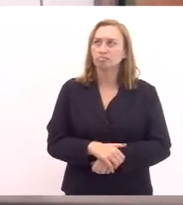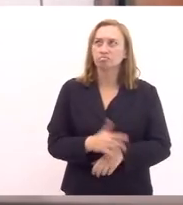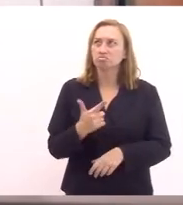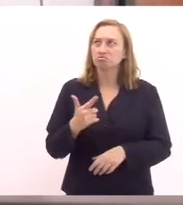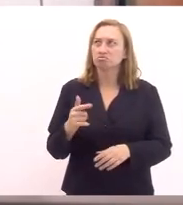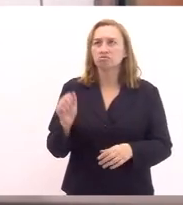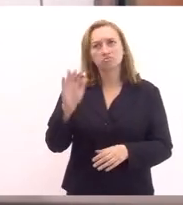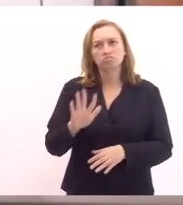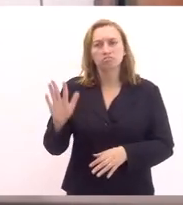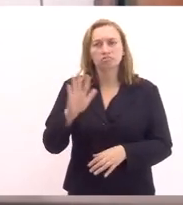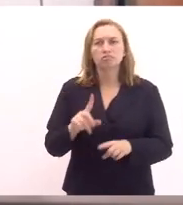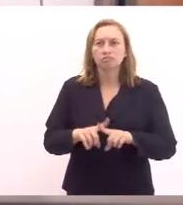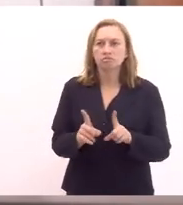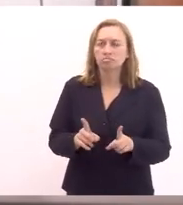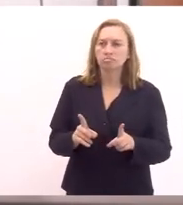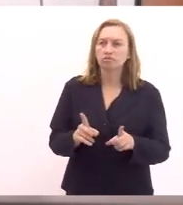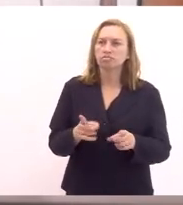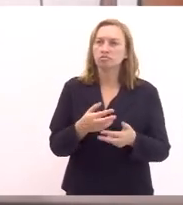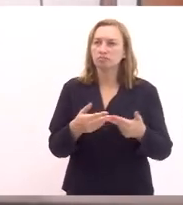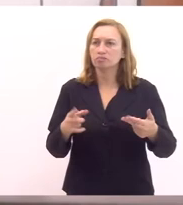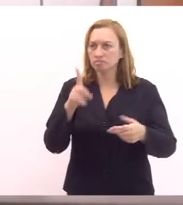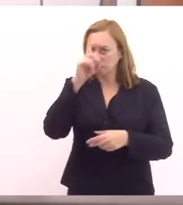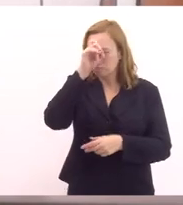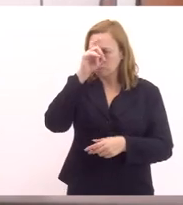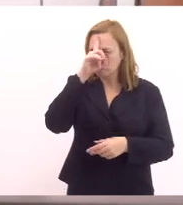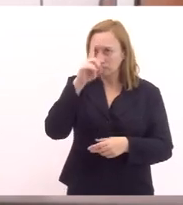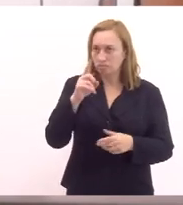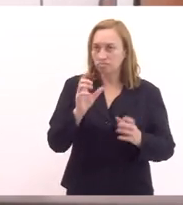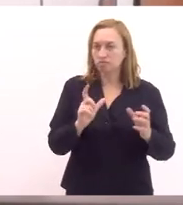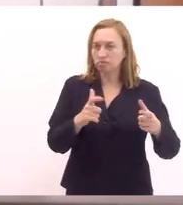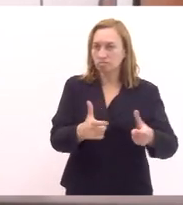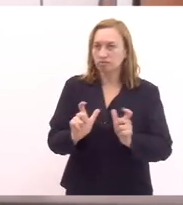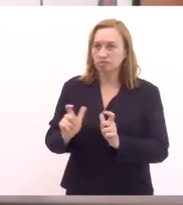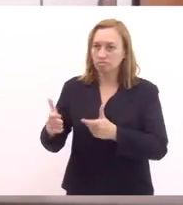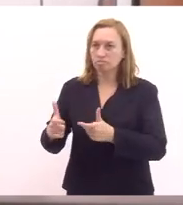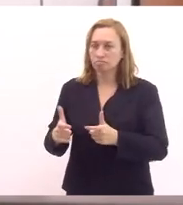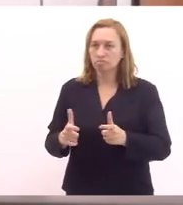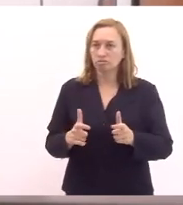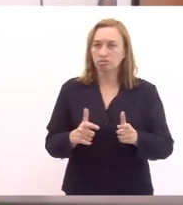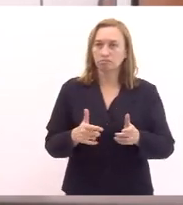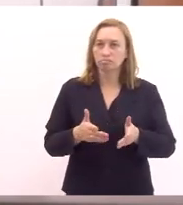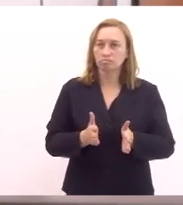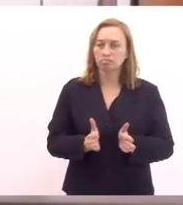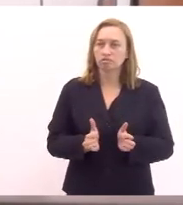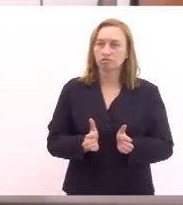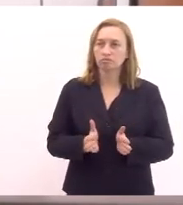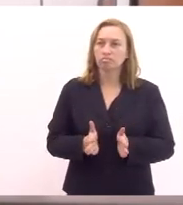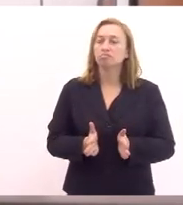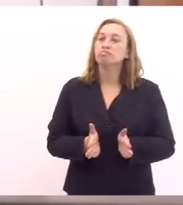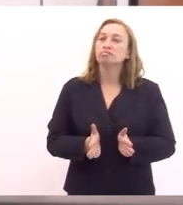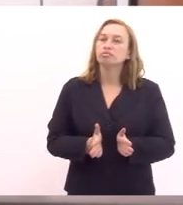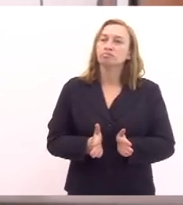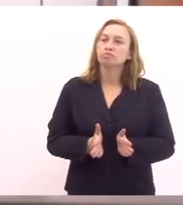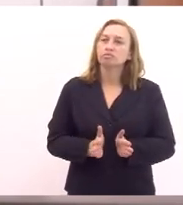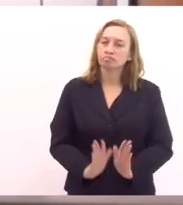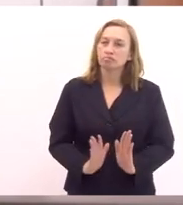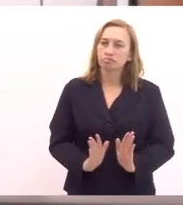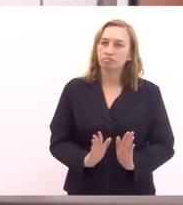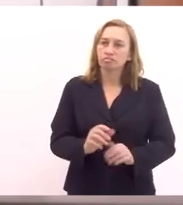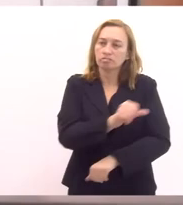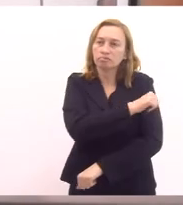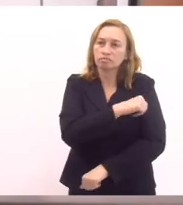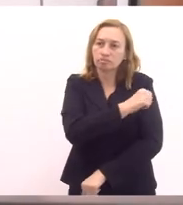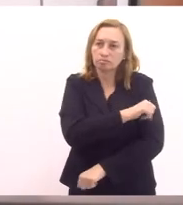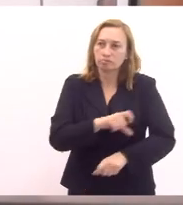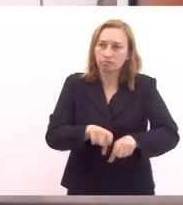não tem um Global ainda mas em que muitas unidades a gente tem um aumento muito expressivo no parto realizado por enfermeiros obstétricos também dos